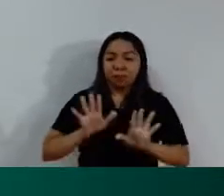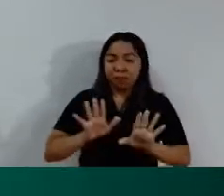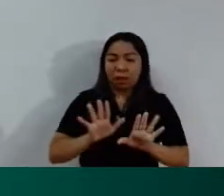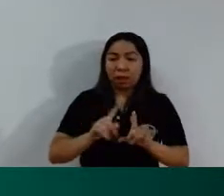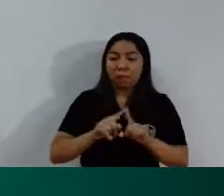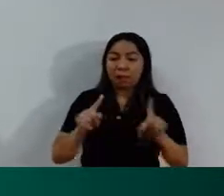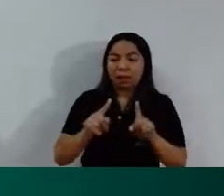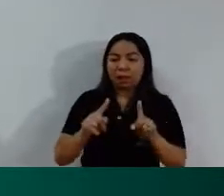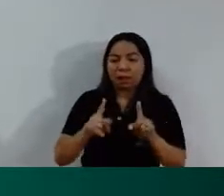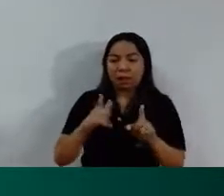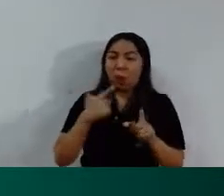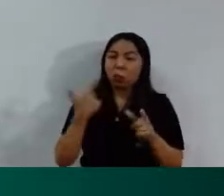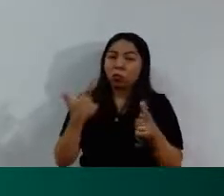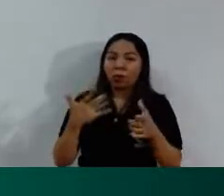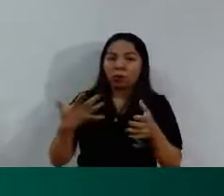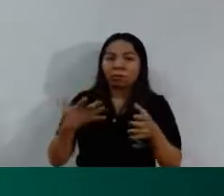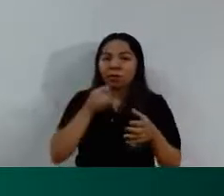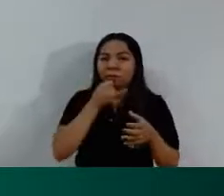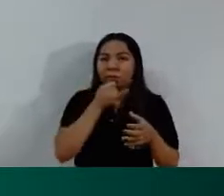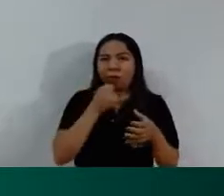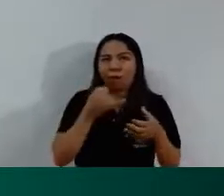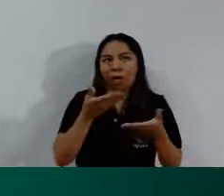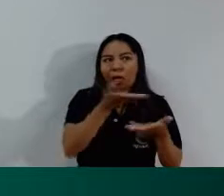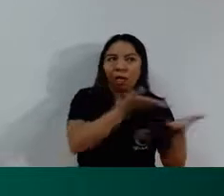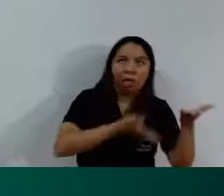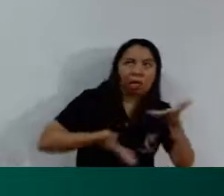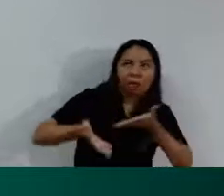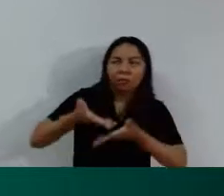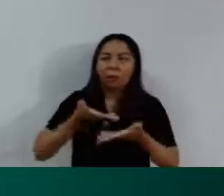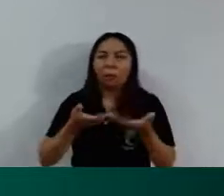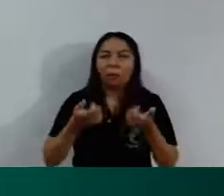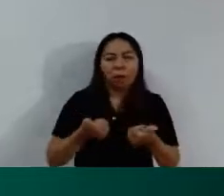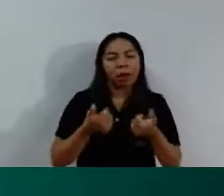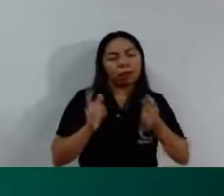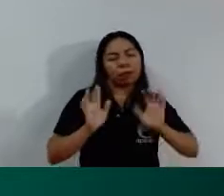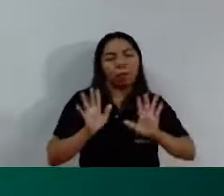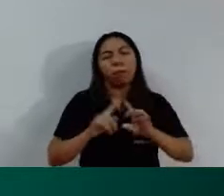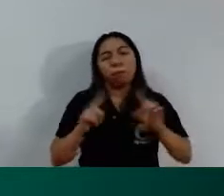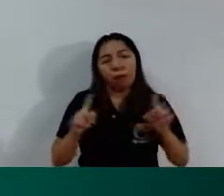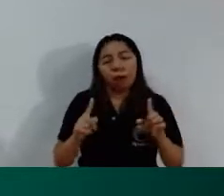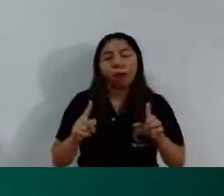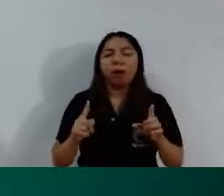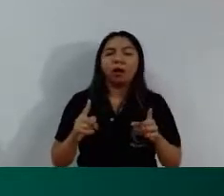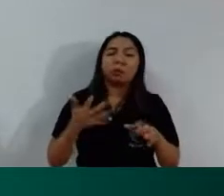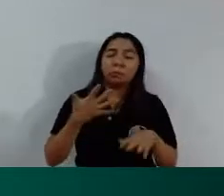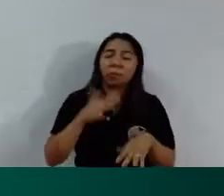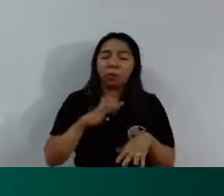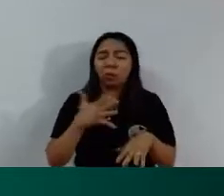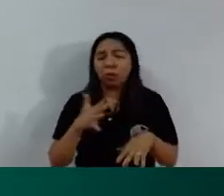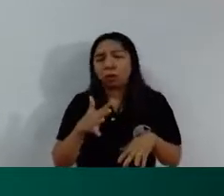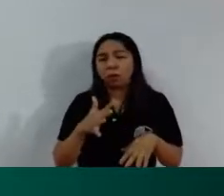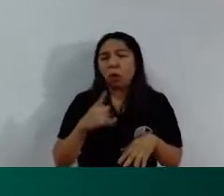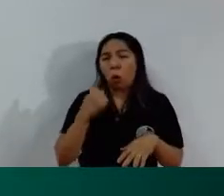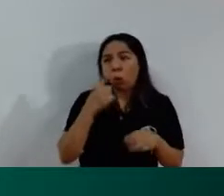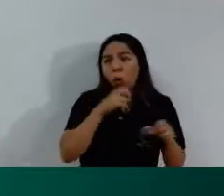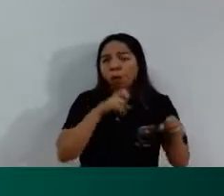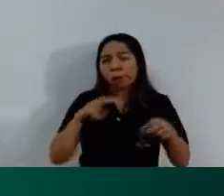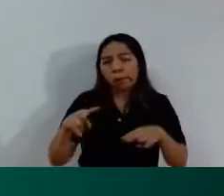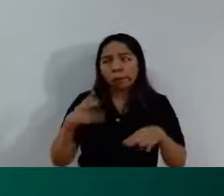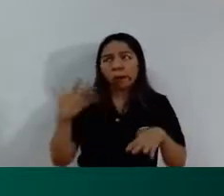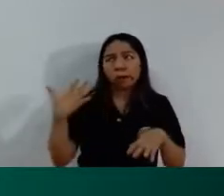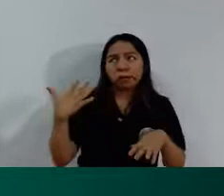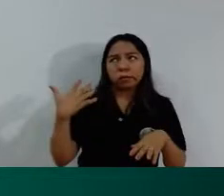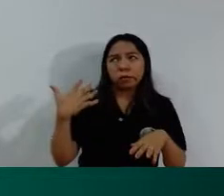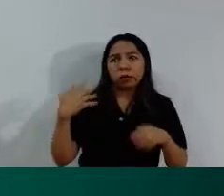convivem pacificamente né importante a gente ter essa leitura e acho que há mais ou menos uma semana